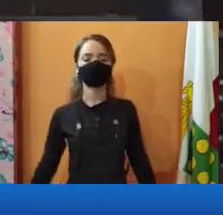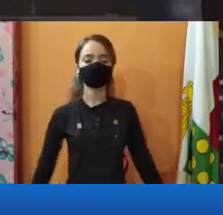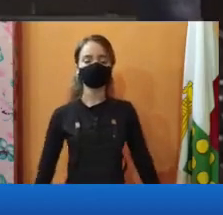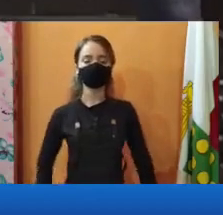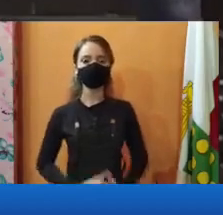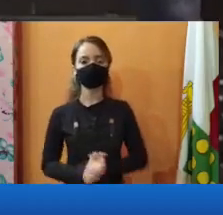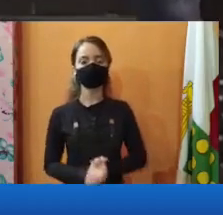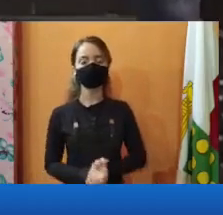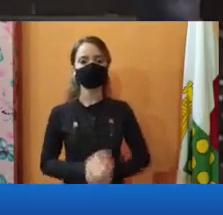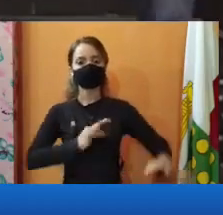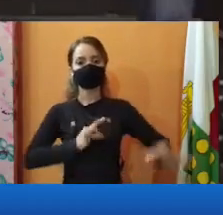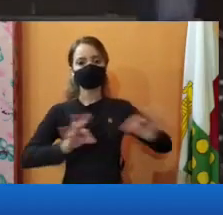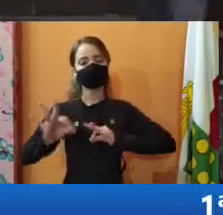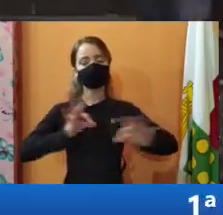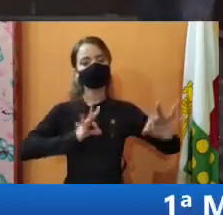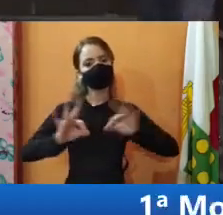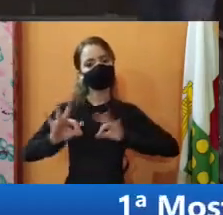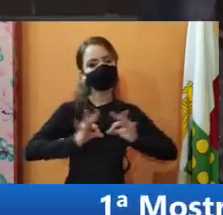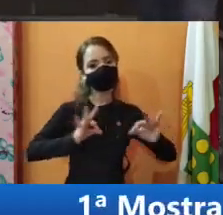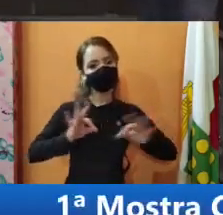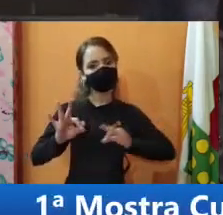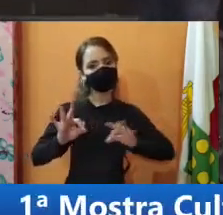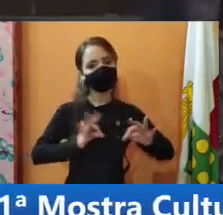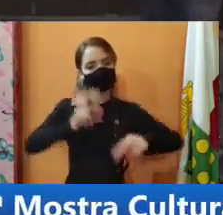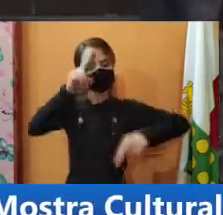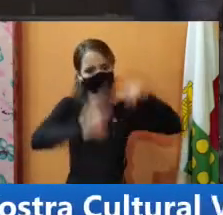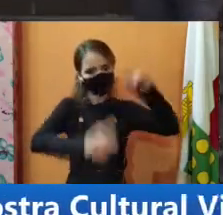Aldinho, prepare que o São João